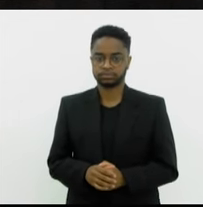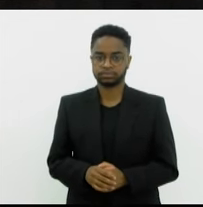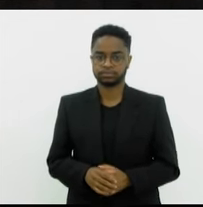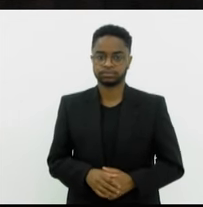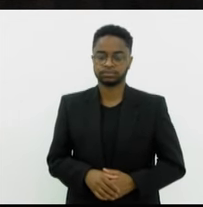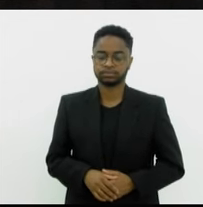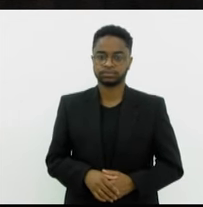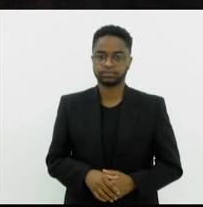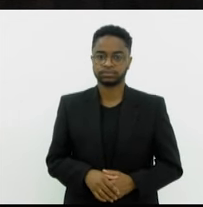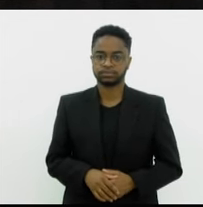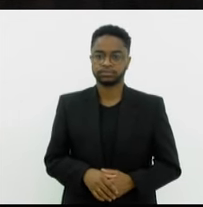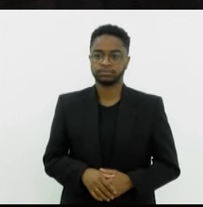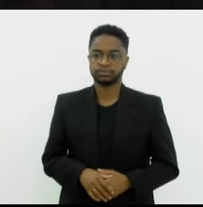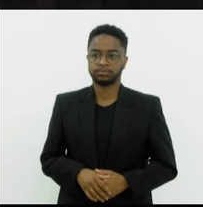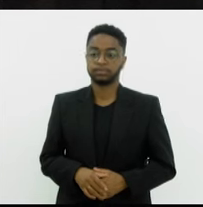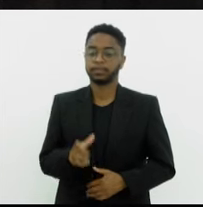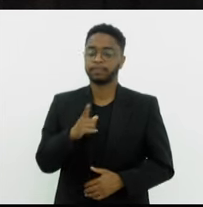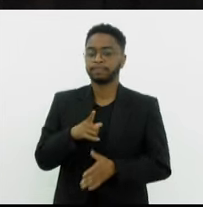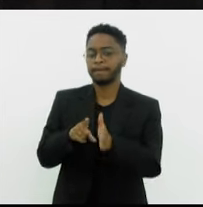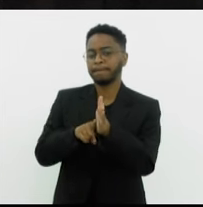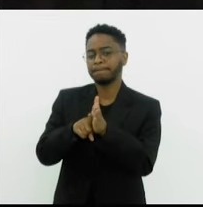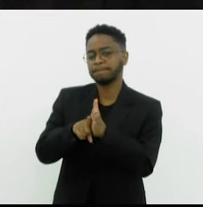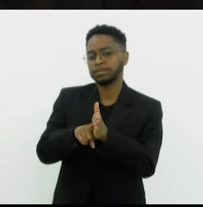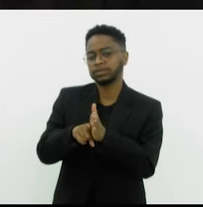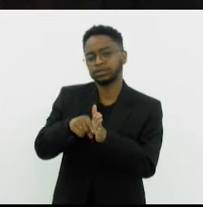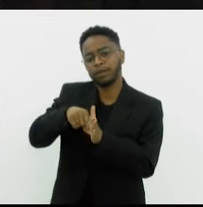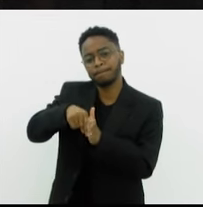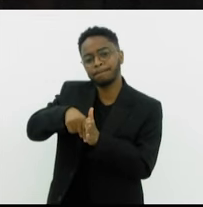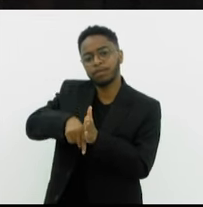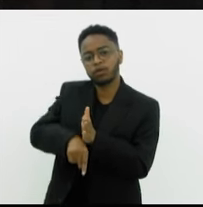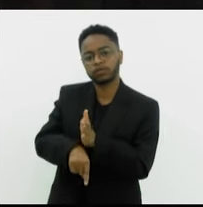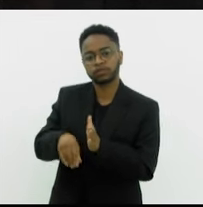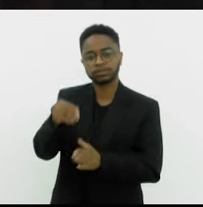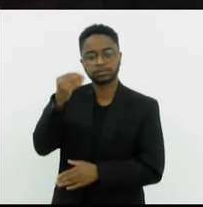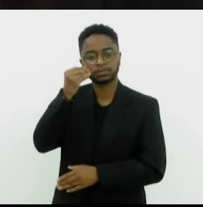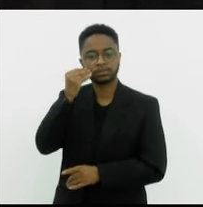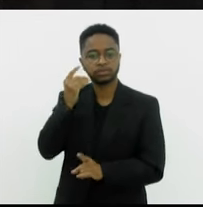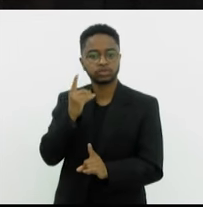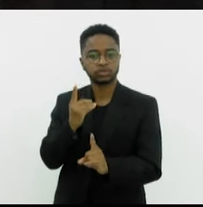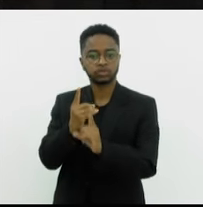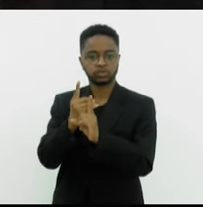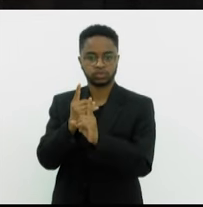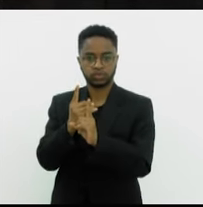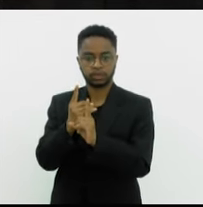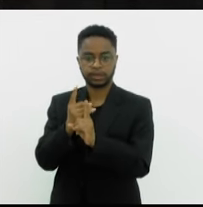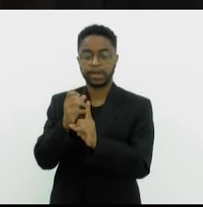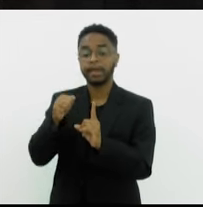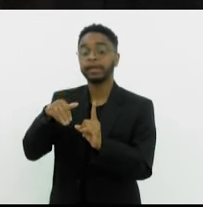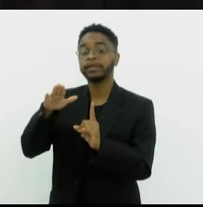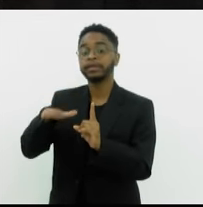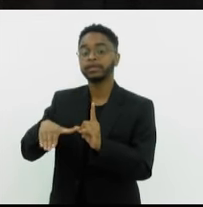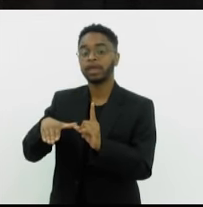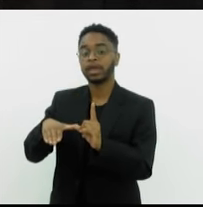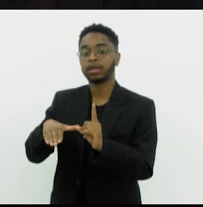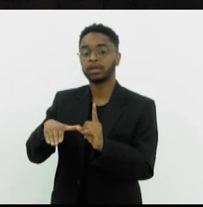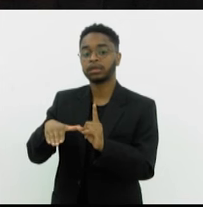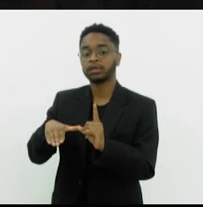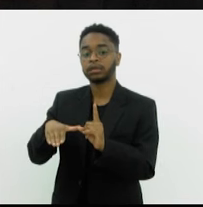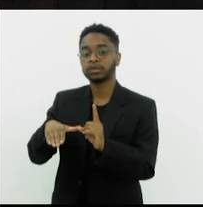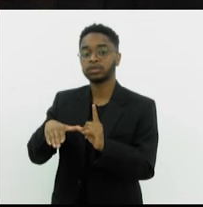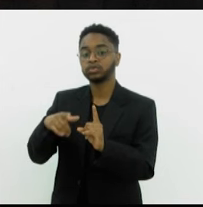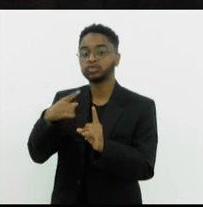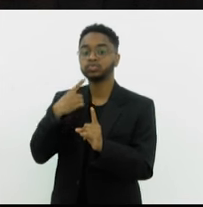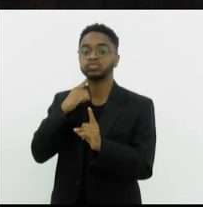Está sendo feita uma profunda pesquisa para se descobrir quem foi que produziu a